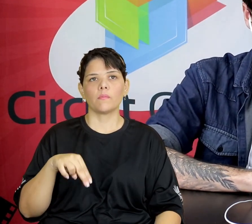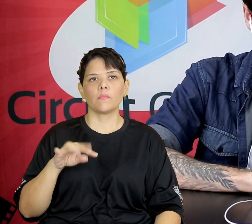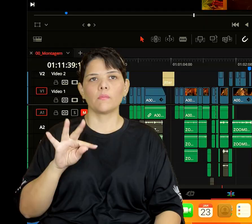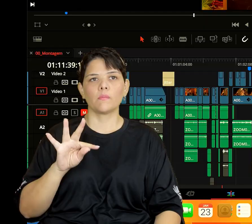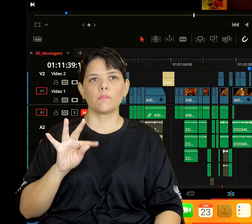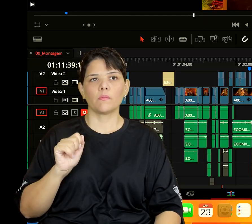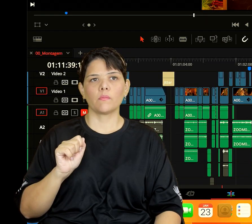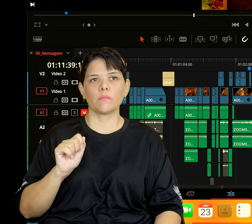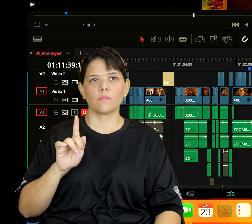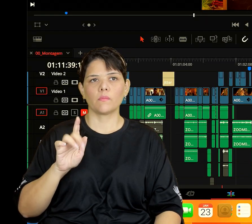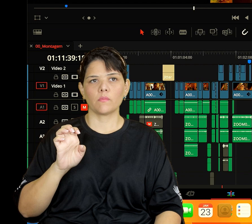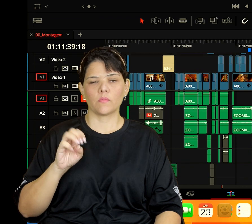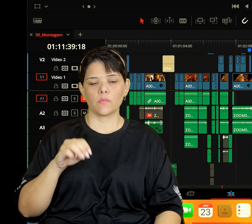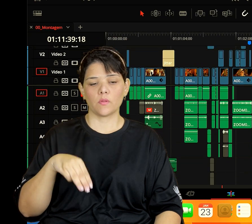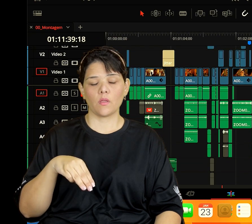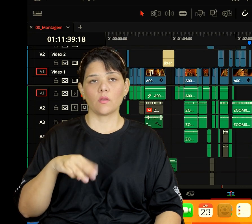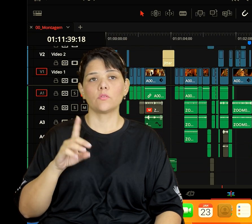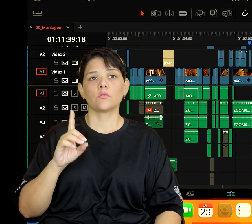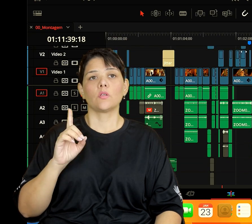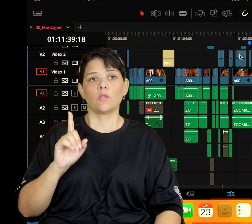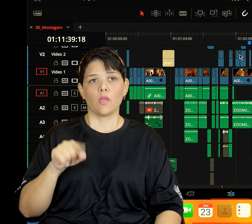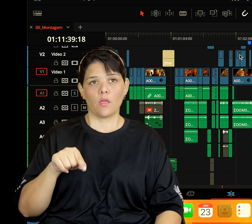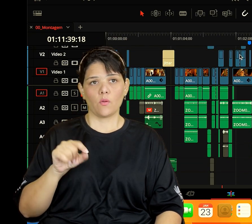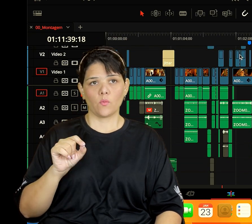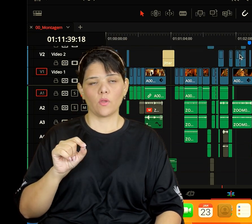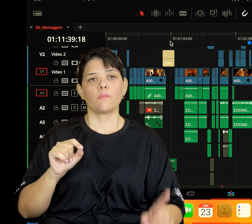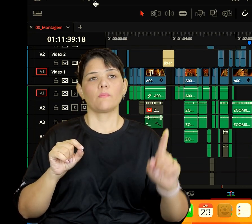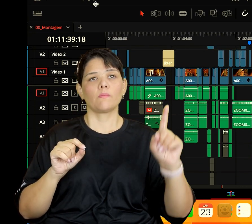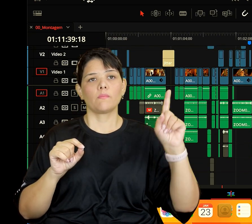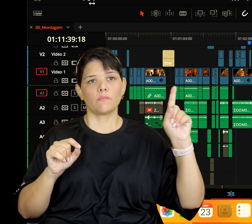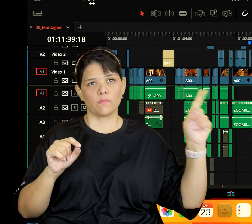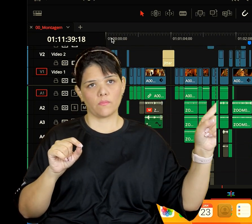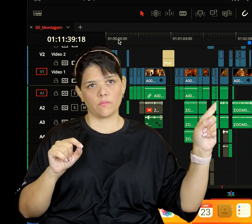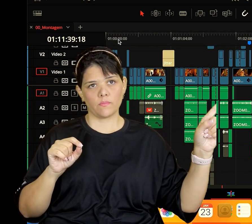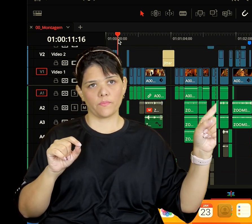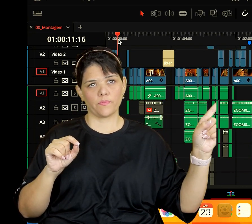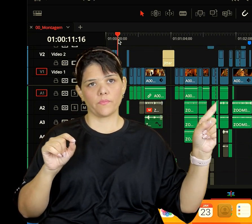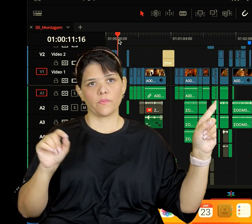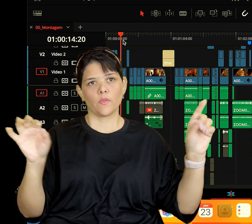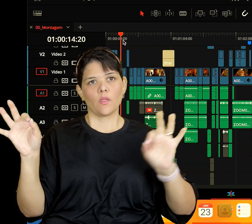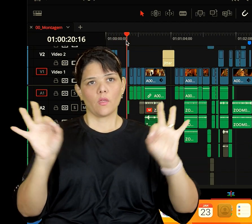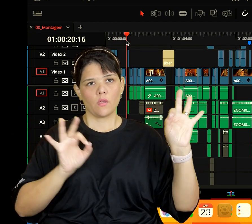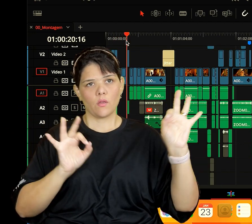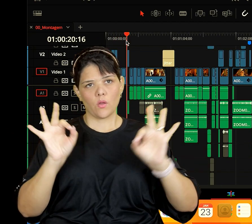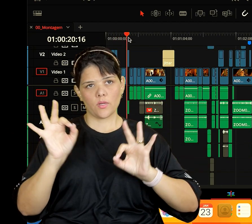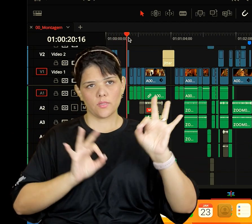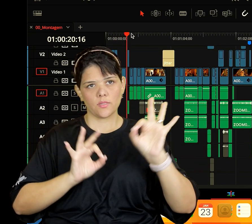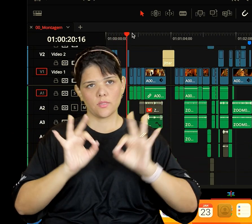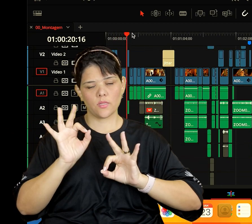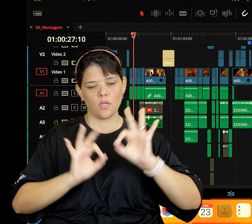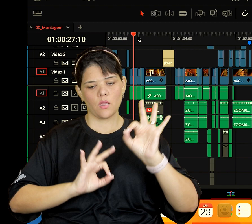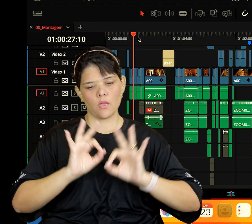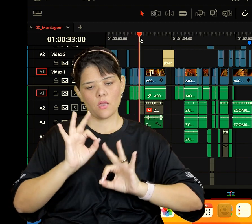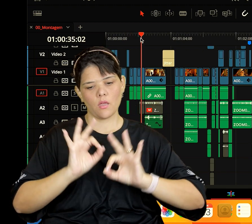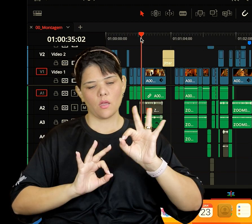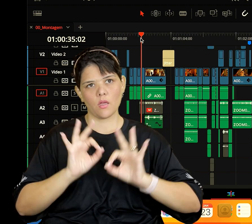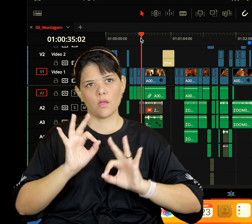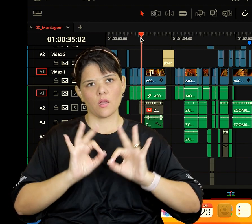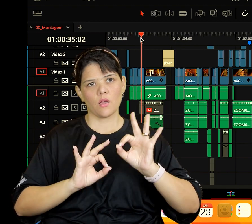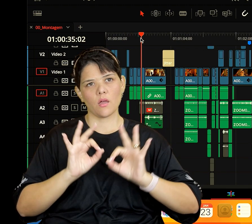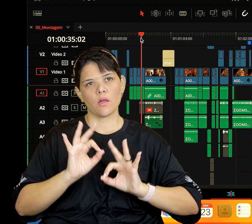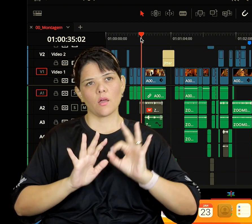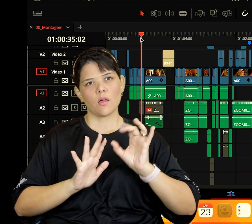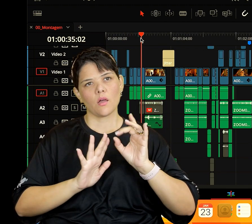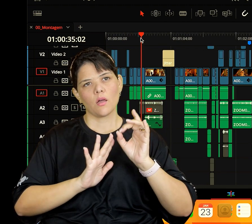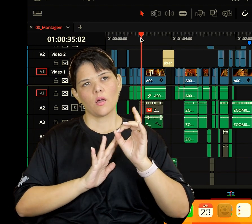É pegar todas essas gravações, organizar elas no log, e você vai montando cena por cena. E é aqui